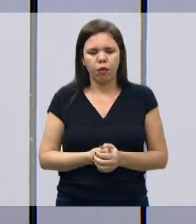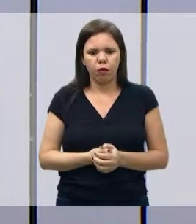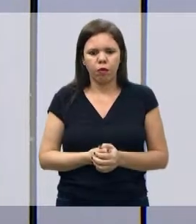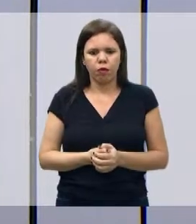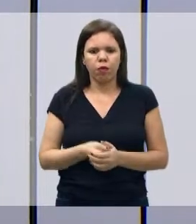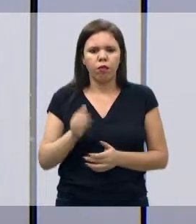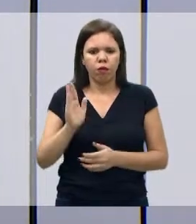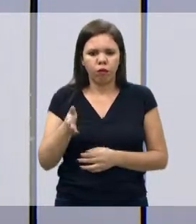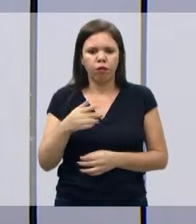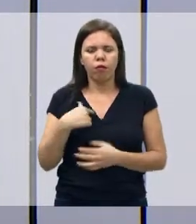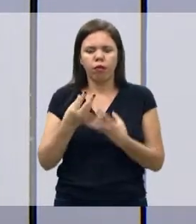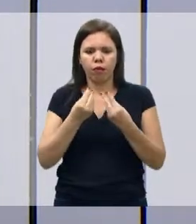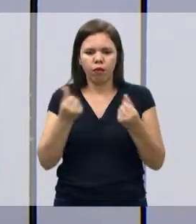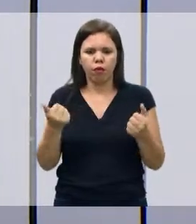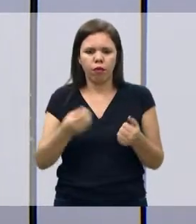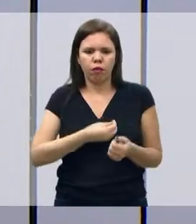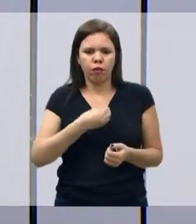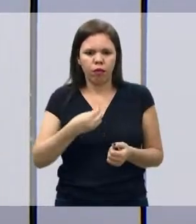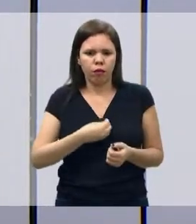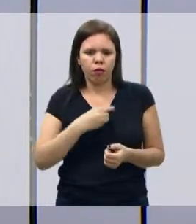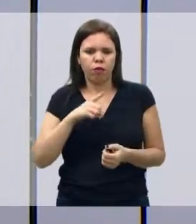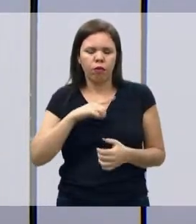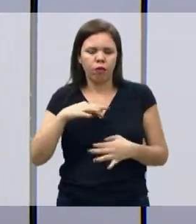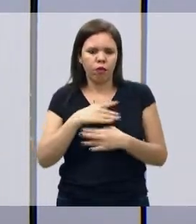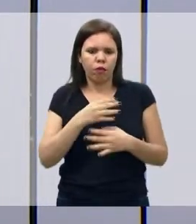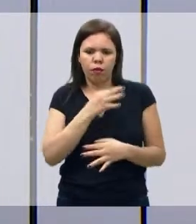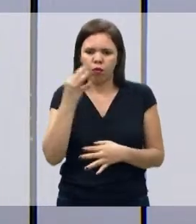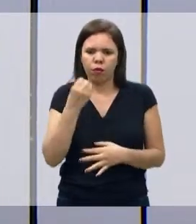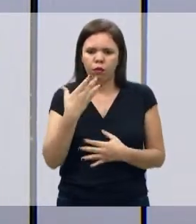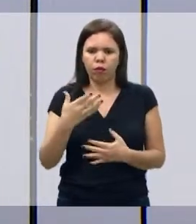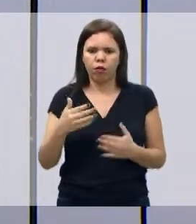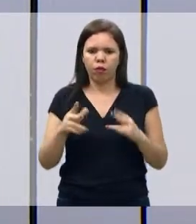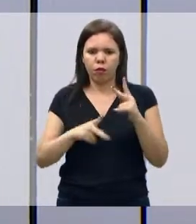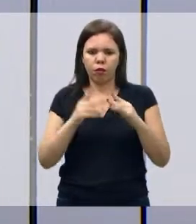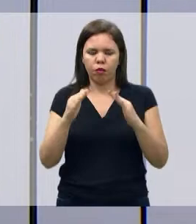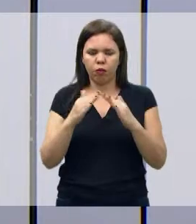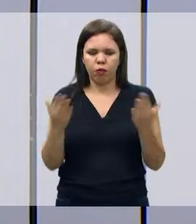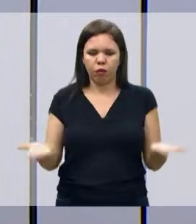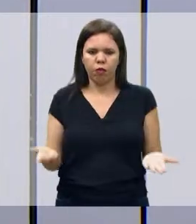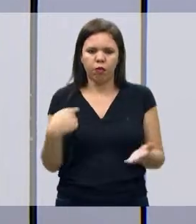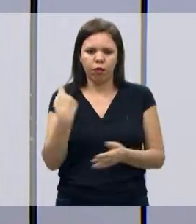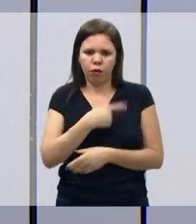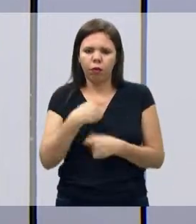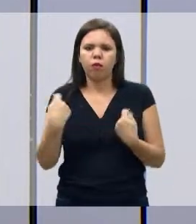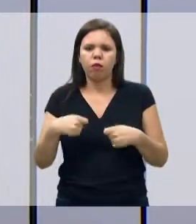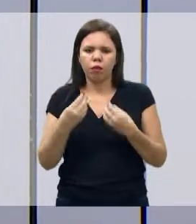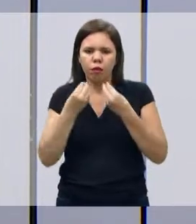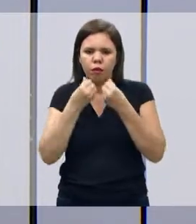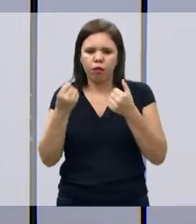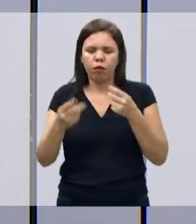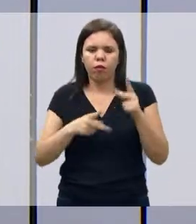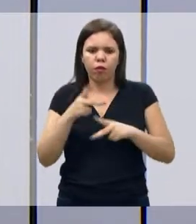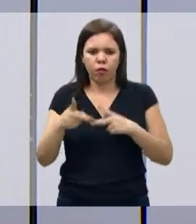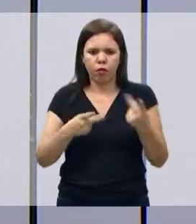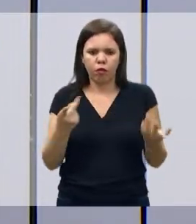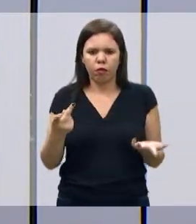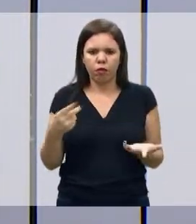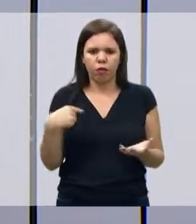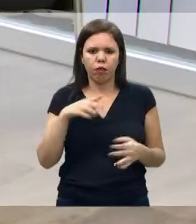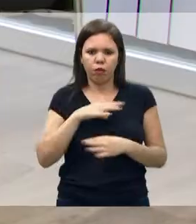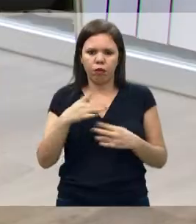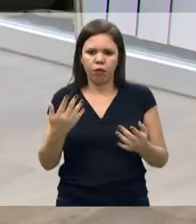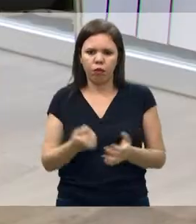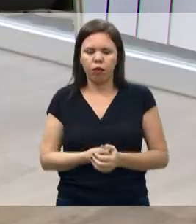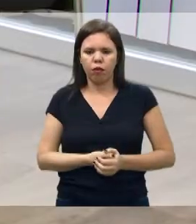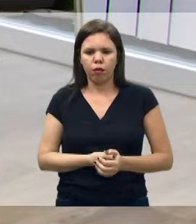é uma qualidade de vida, a cidade ser muito boa para o idoso morar. Mas nós precisamos melhorar a qualidade de vida aqui na nossa